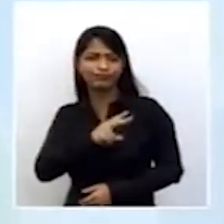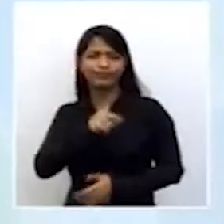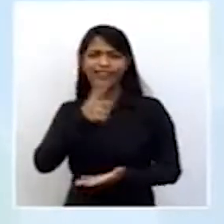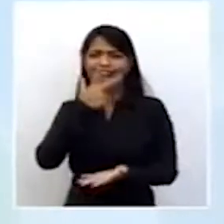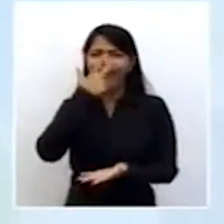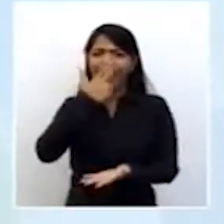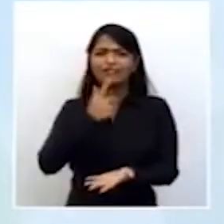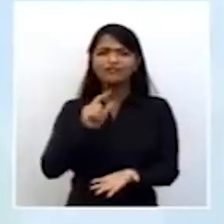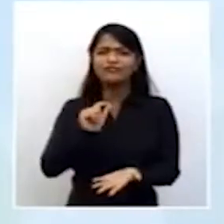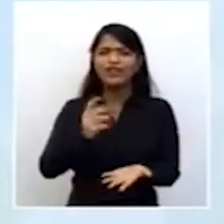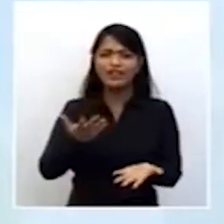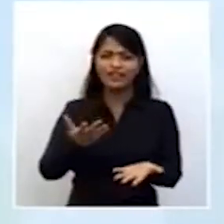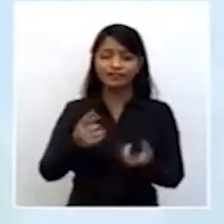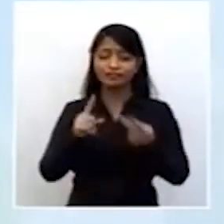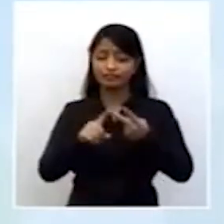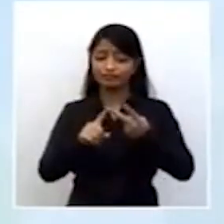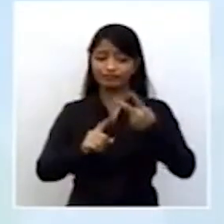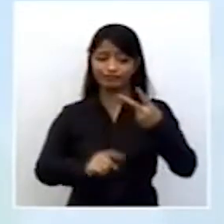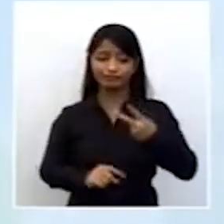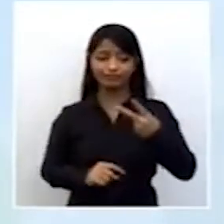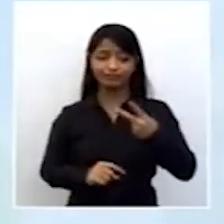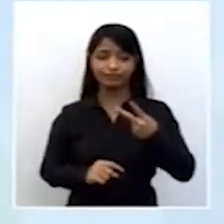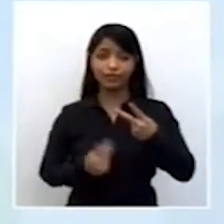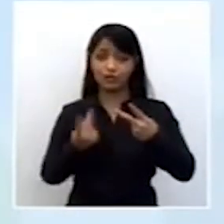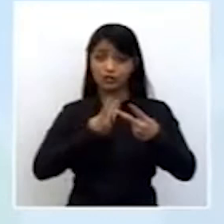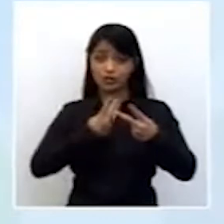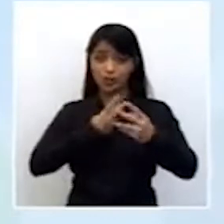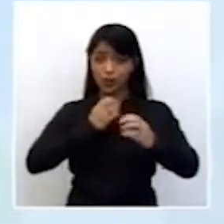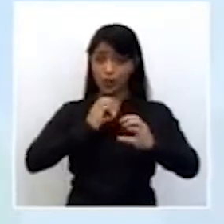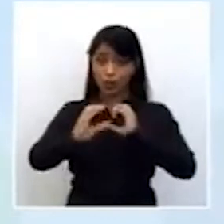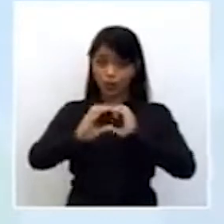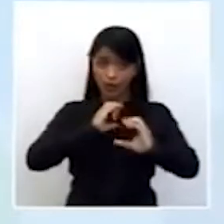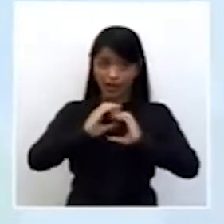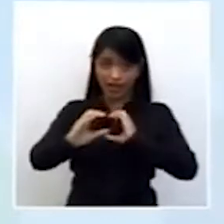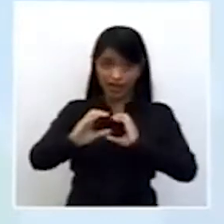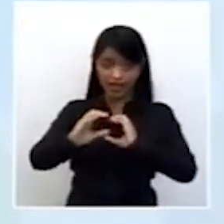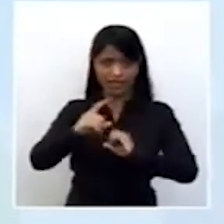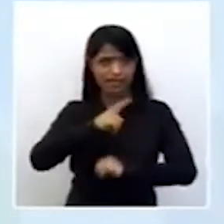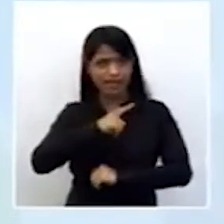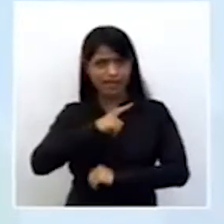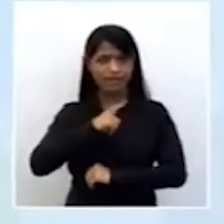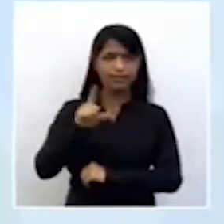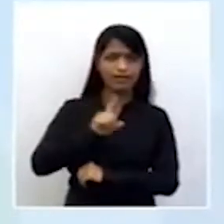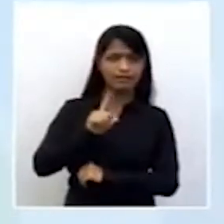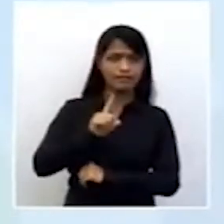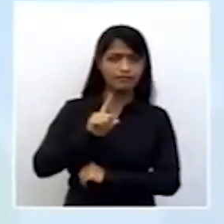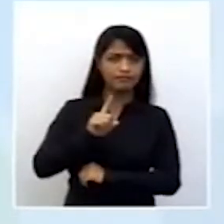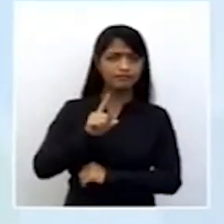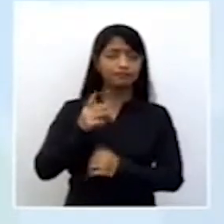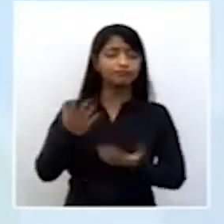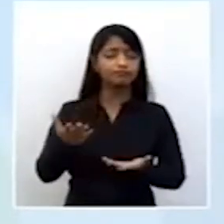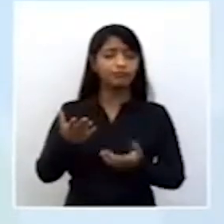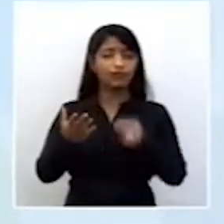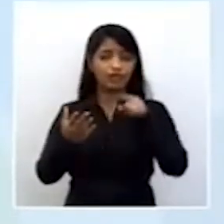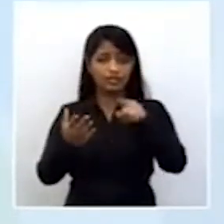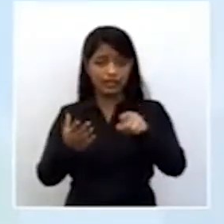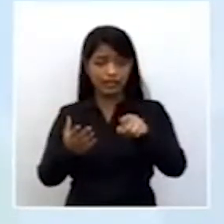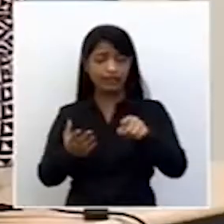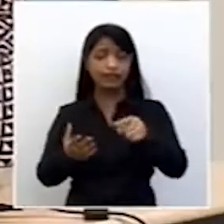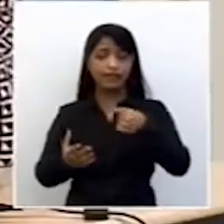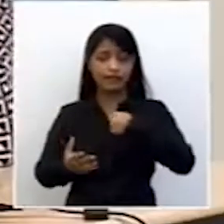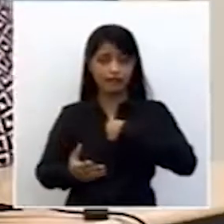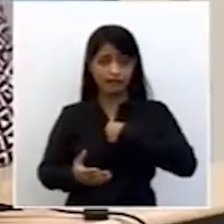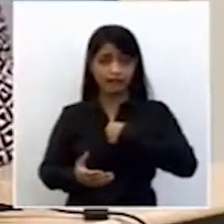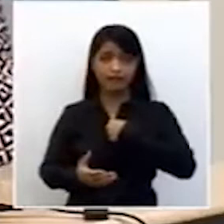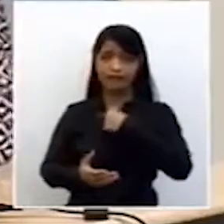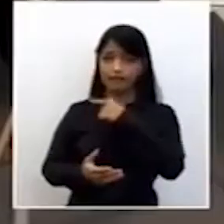hein? 2. Houve comunicação entre nós, os interlocutores? Nós, né? Você,